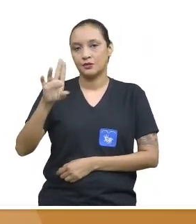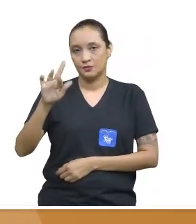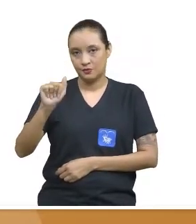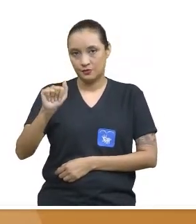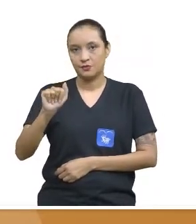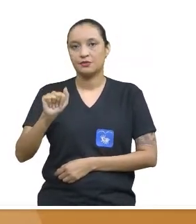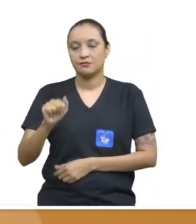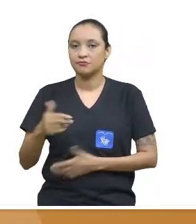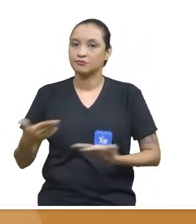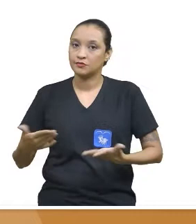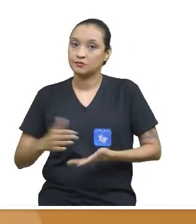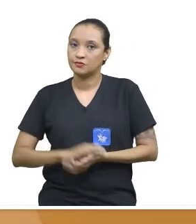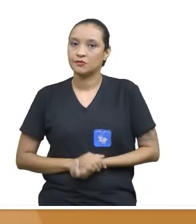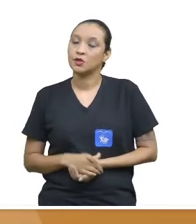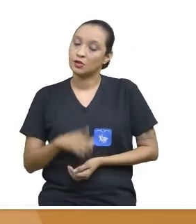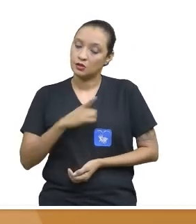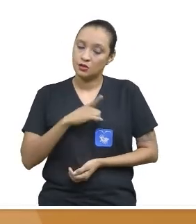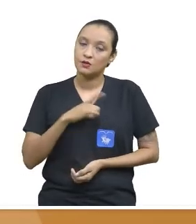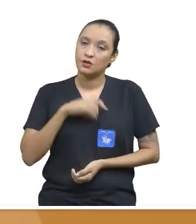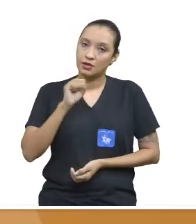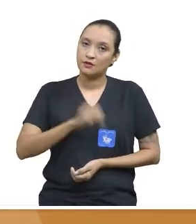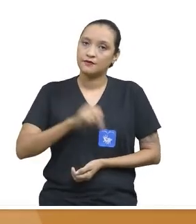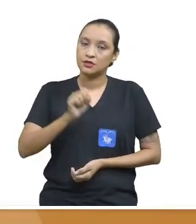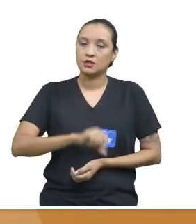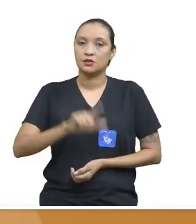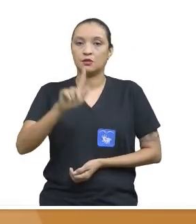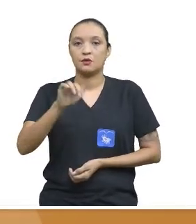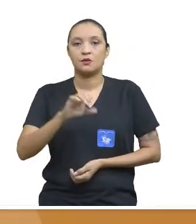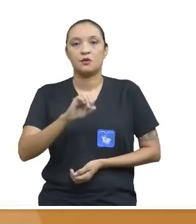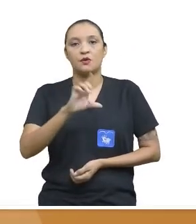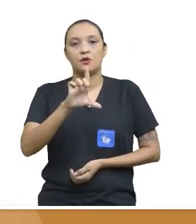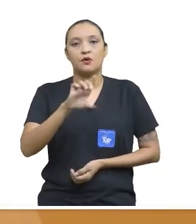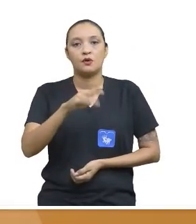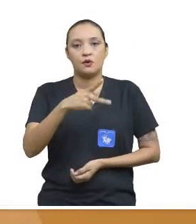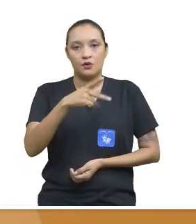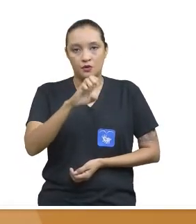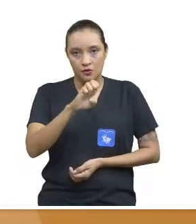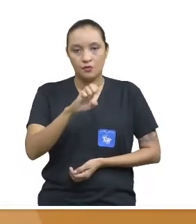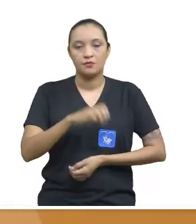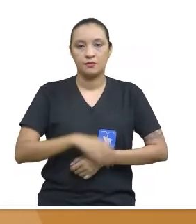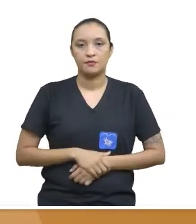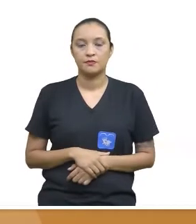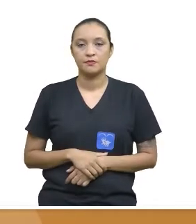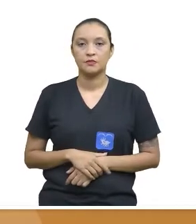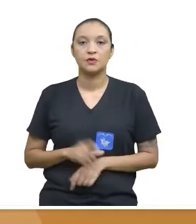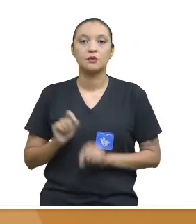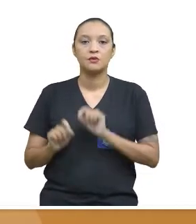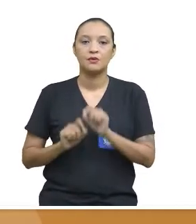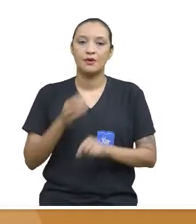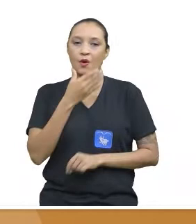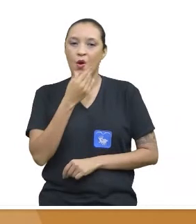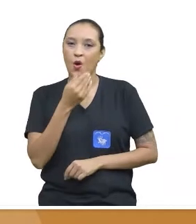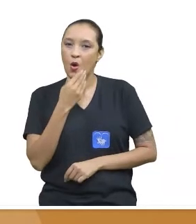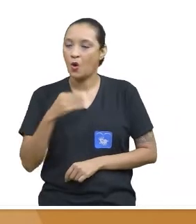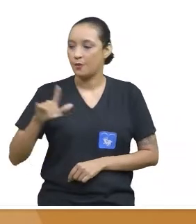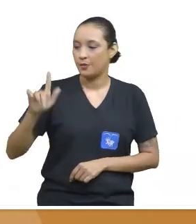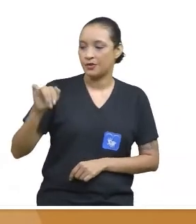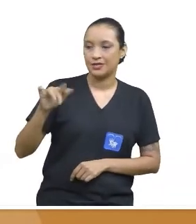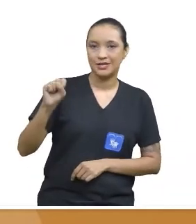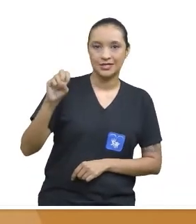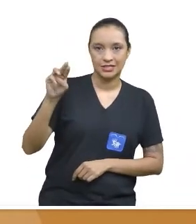era o golpe. O plano redundou na Operação Brother Sun, que enviou uma frota naval liderada